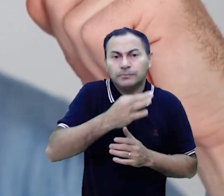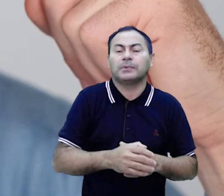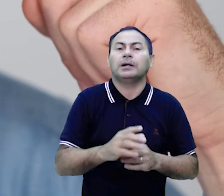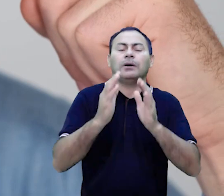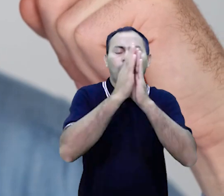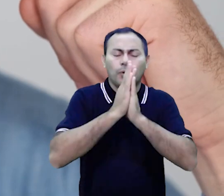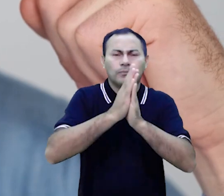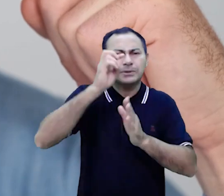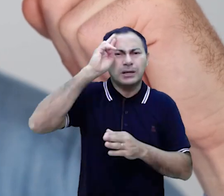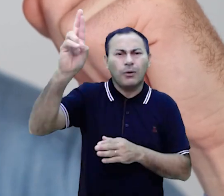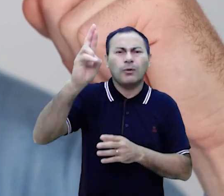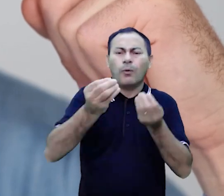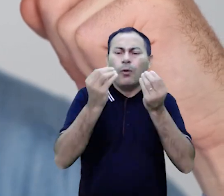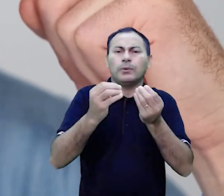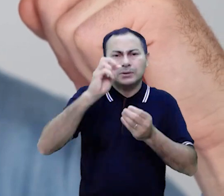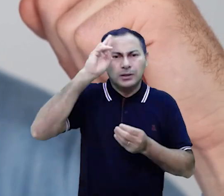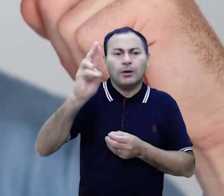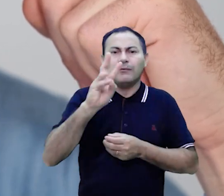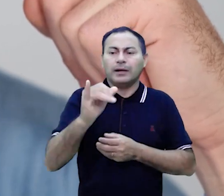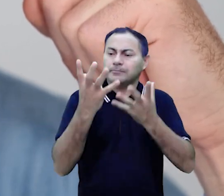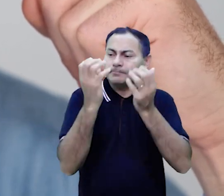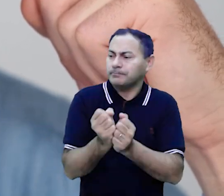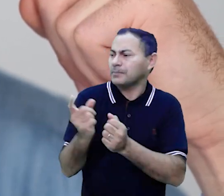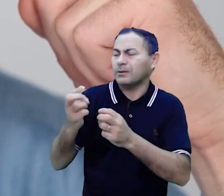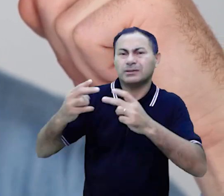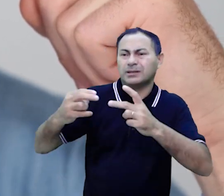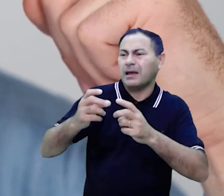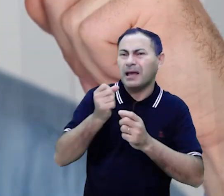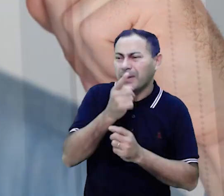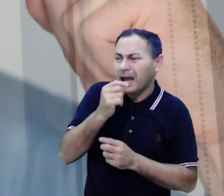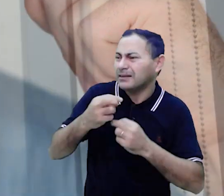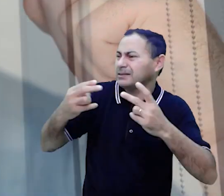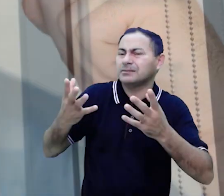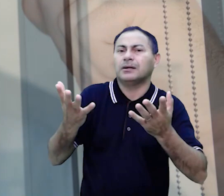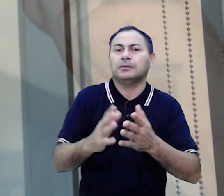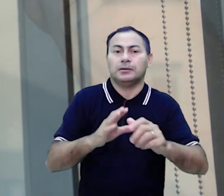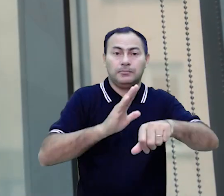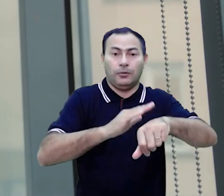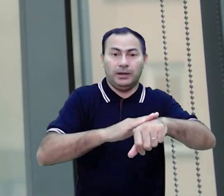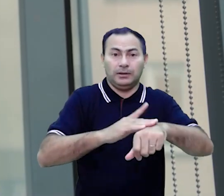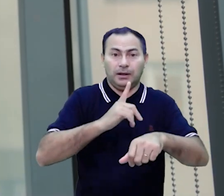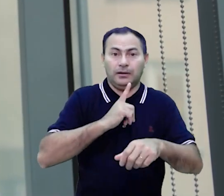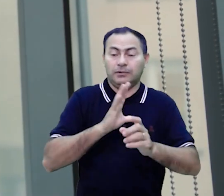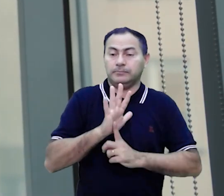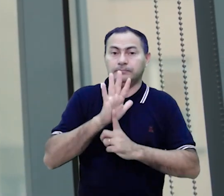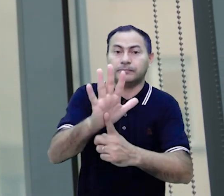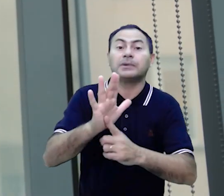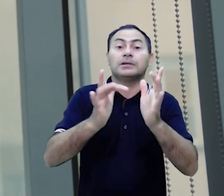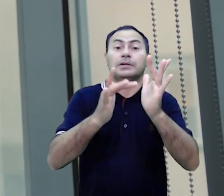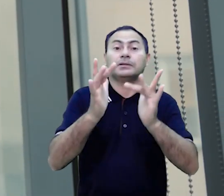reagiria. Foi então que orou: Senhor, como é que o Senhor iria lidar com essa situação, hein? Nesse momento que